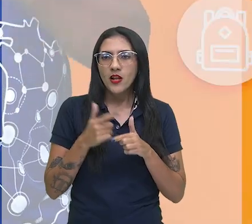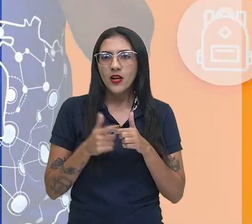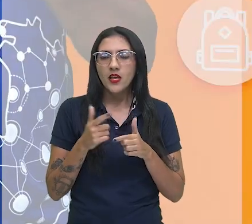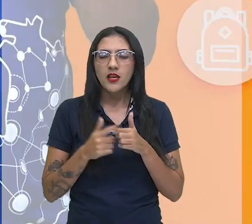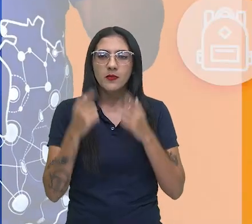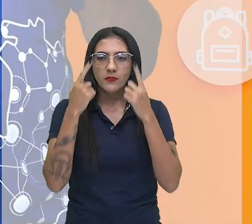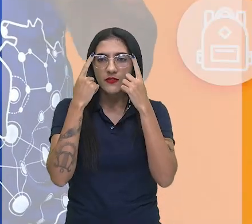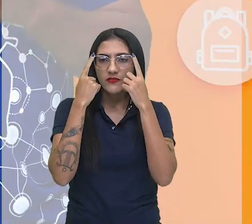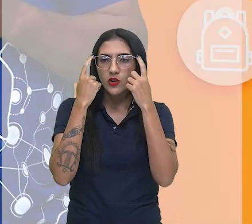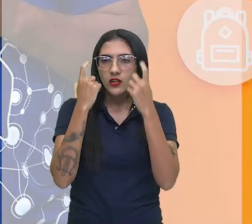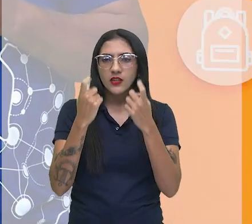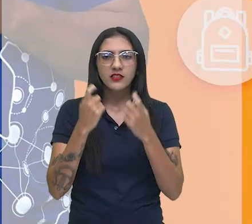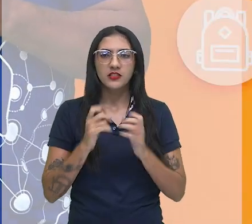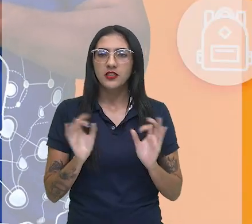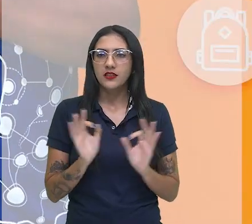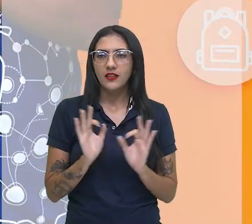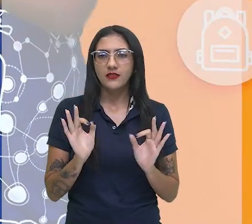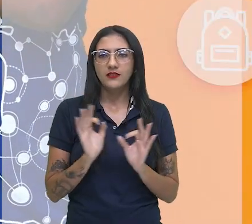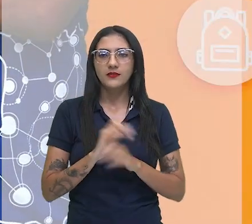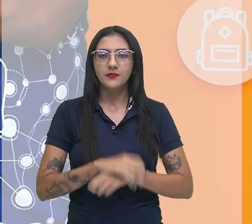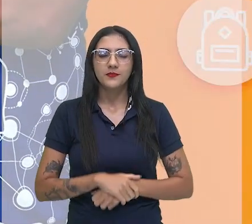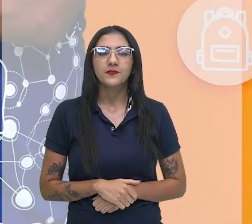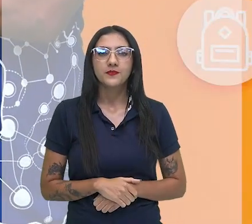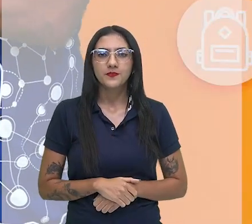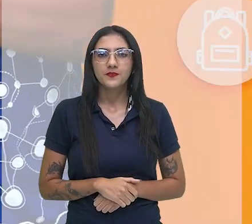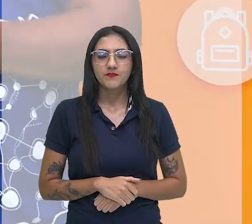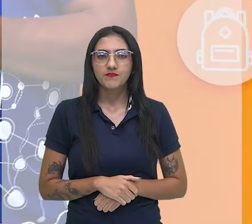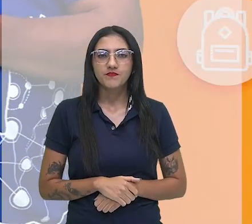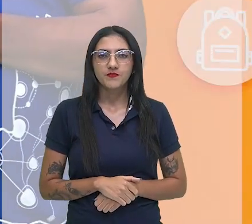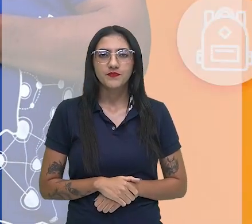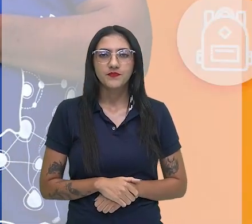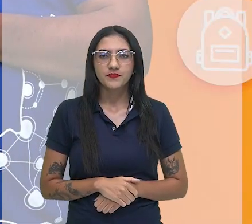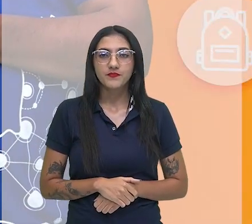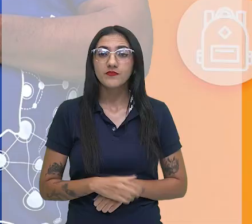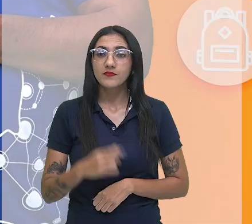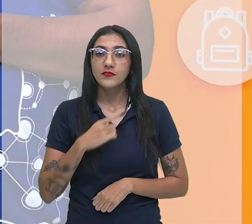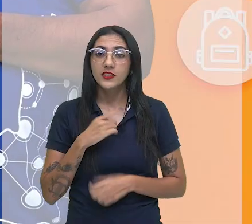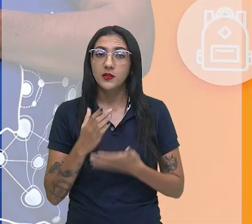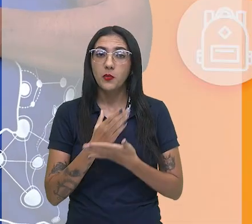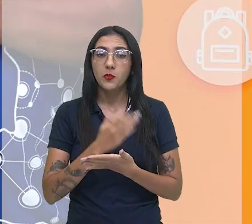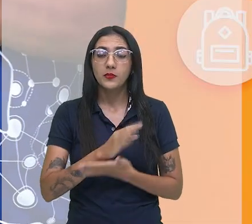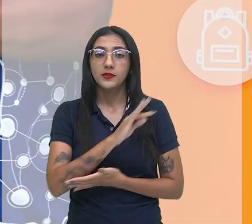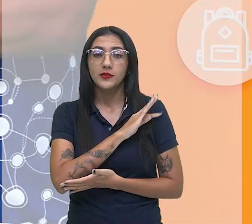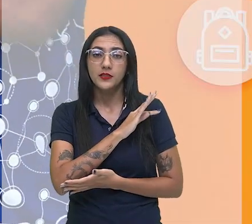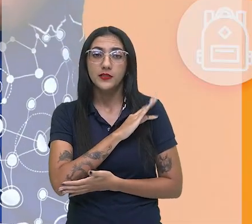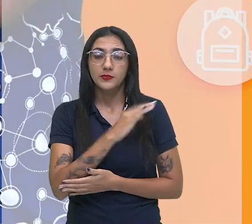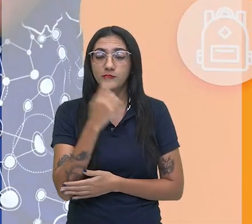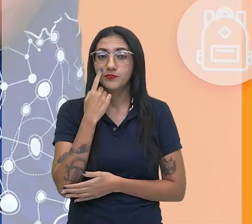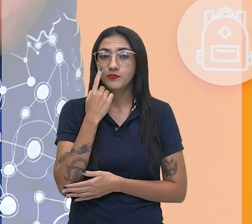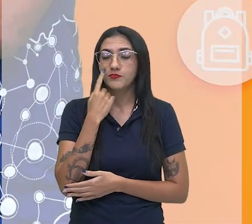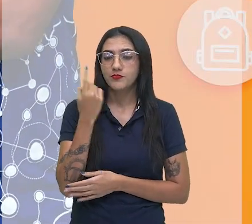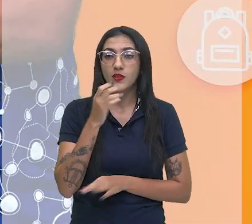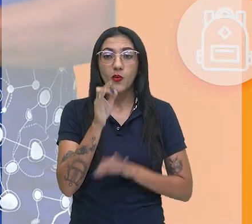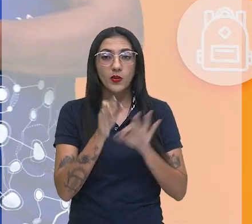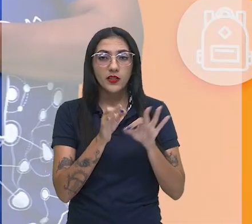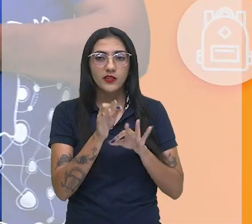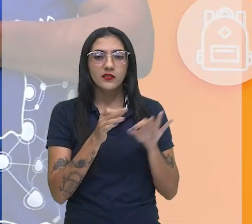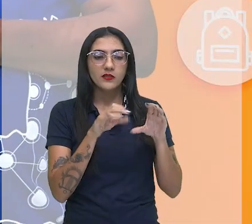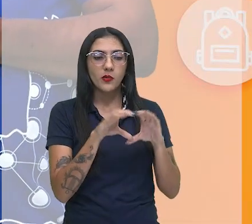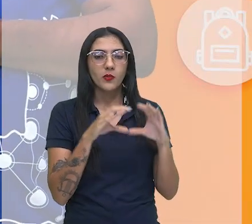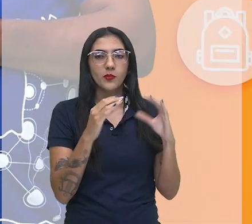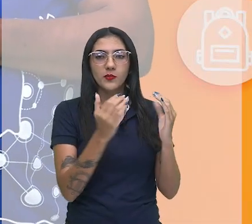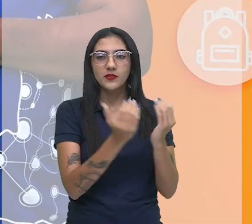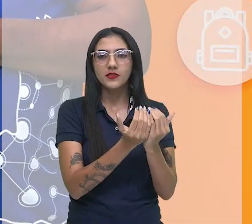violentar, machucar, ferir alguém, né? Mas nós podemos ver aqui, ó, tem técnicas, né? A técnica de organização